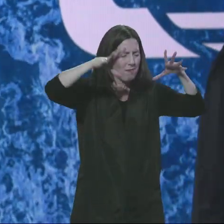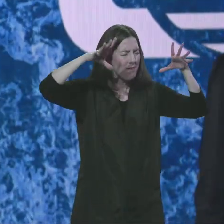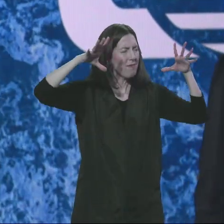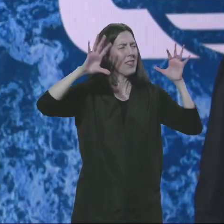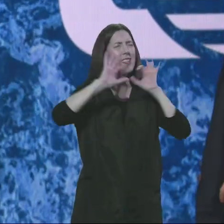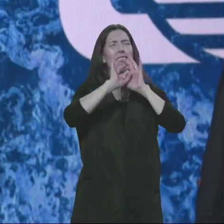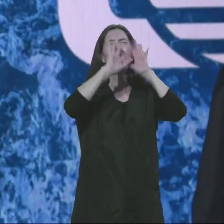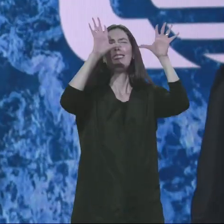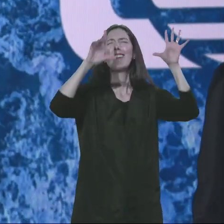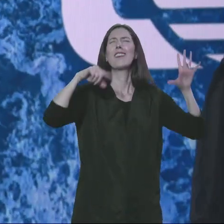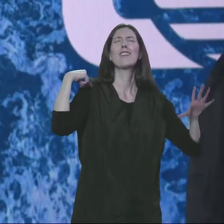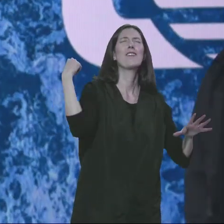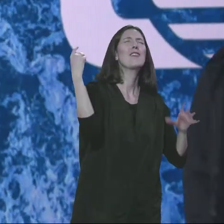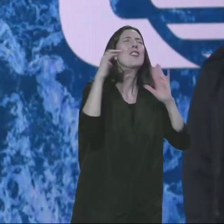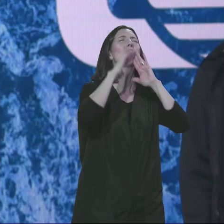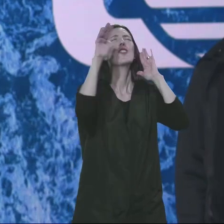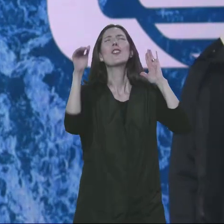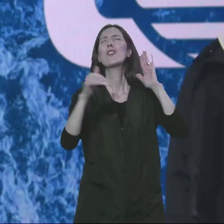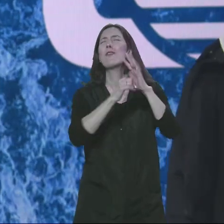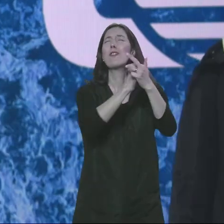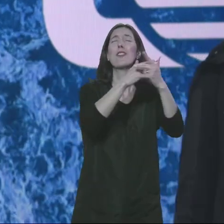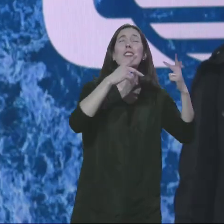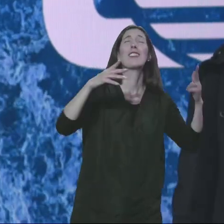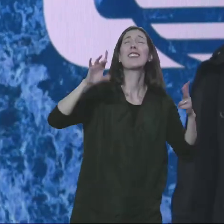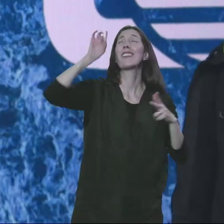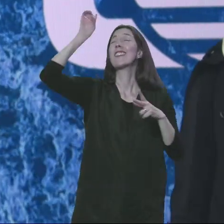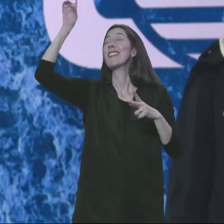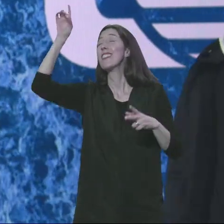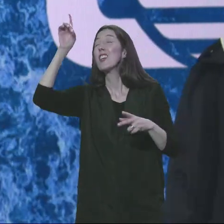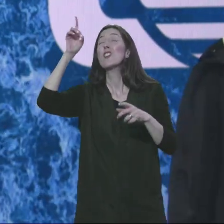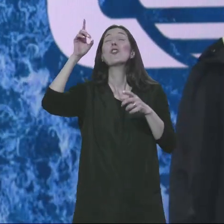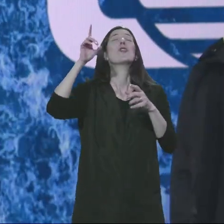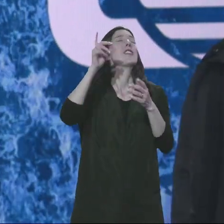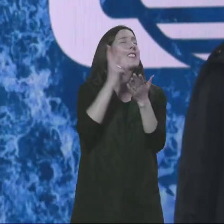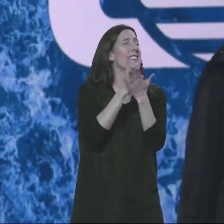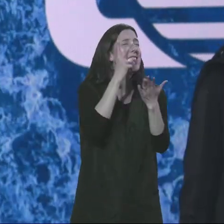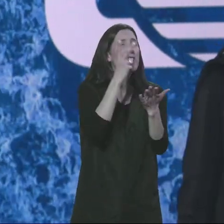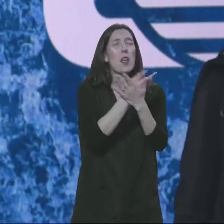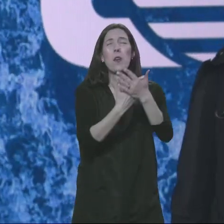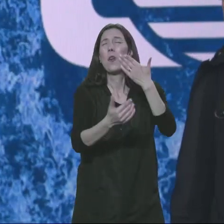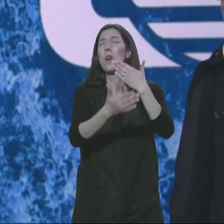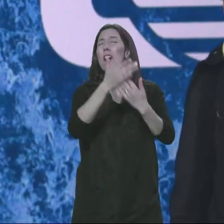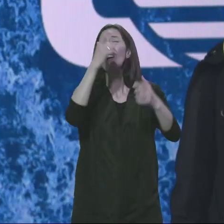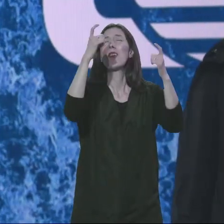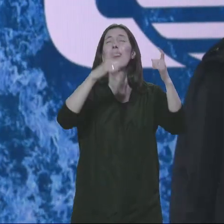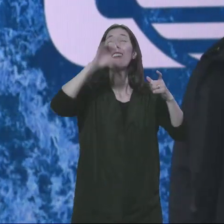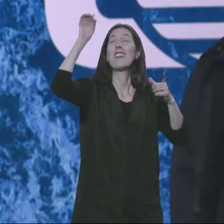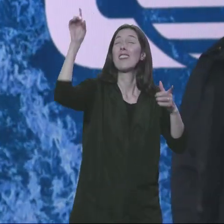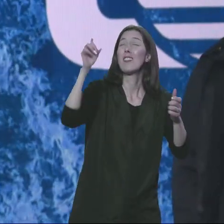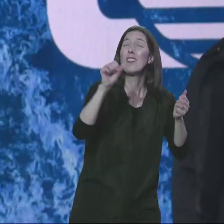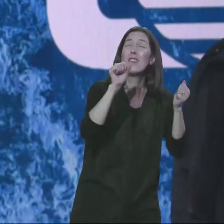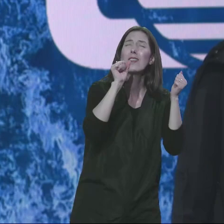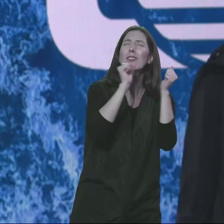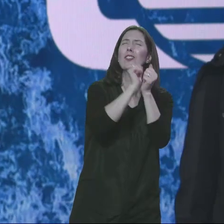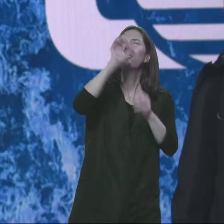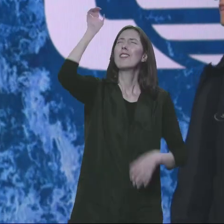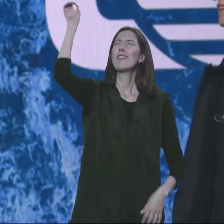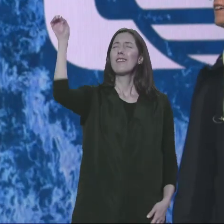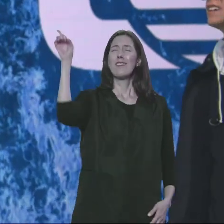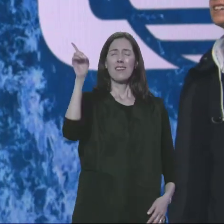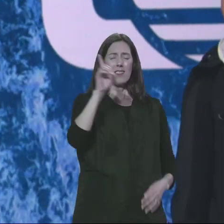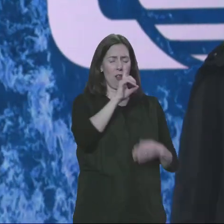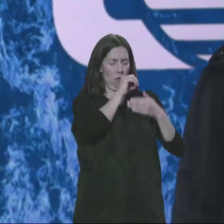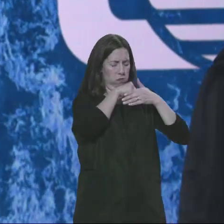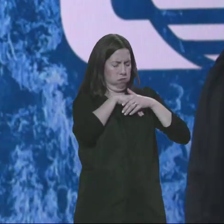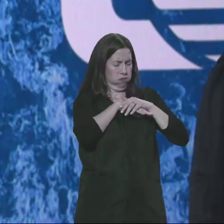as coisas, o Senhor está em todos os lugares, O Senhor está dentro de nós com o Seu